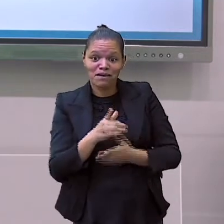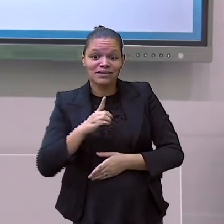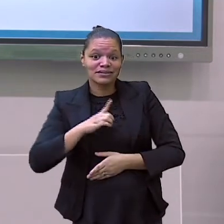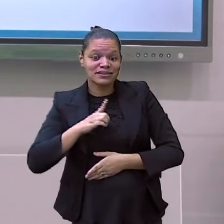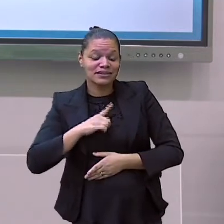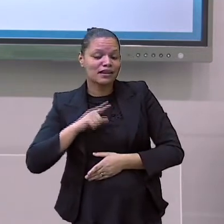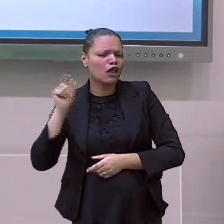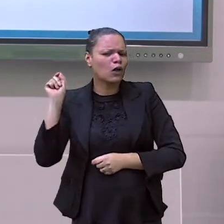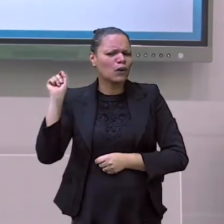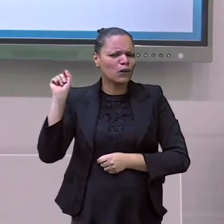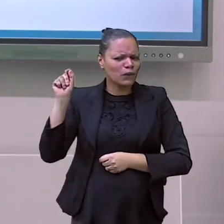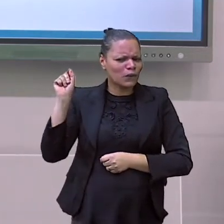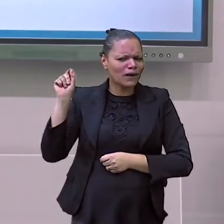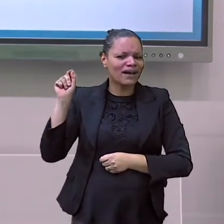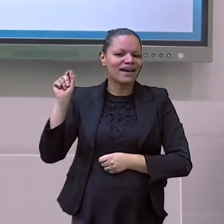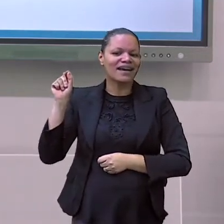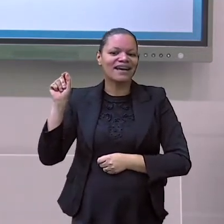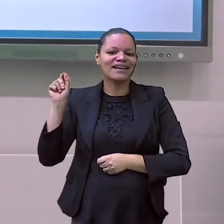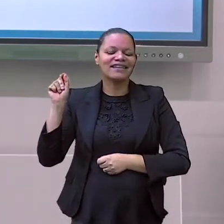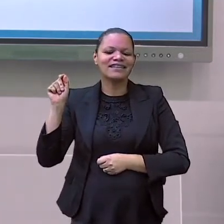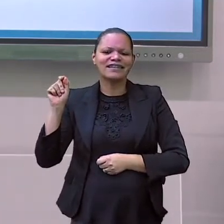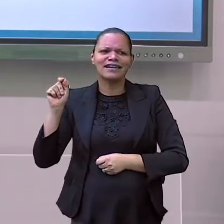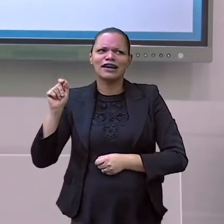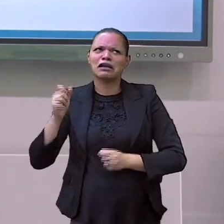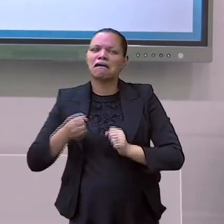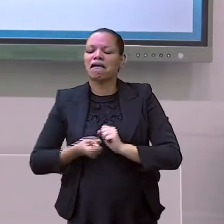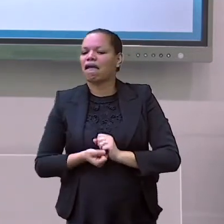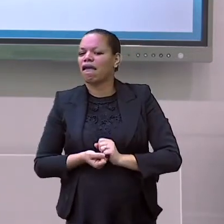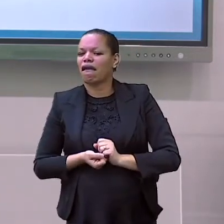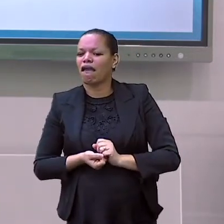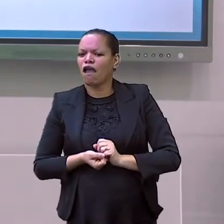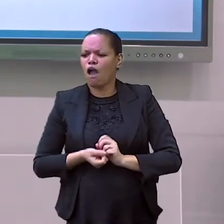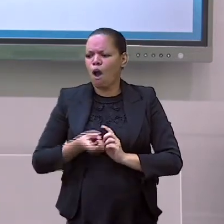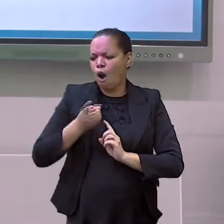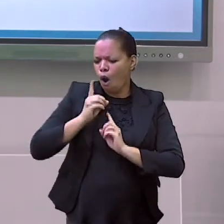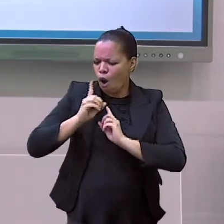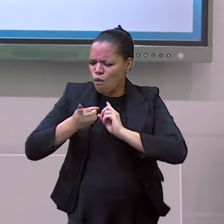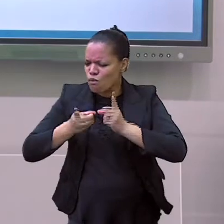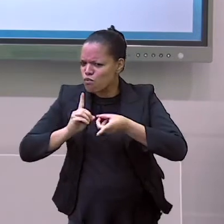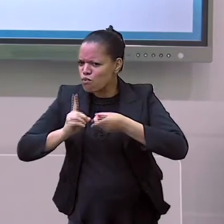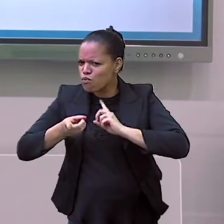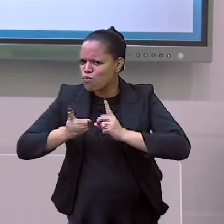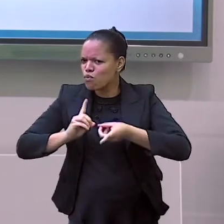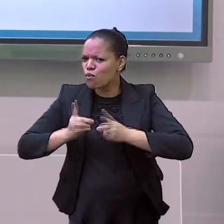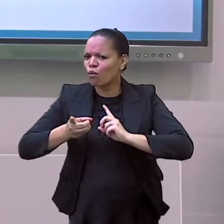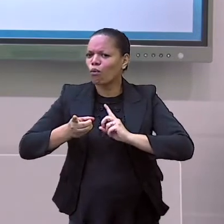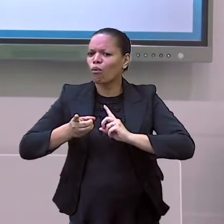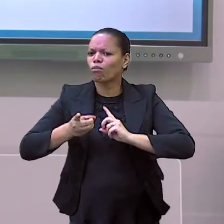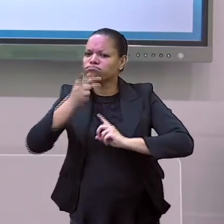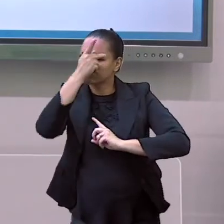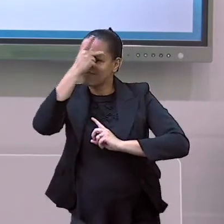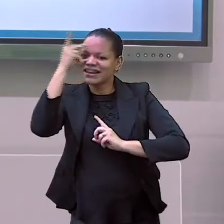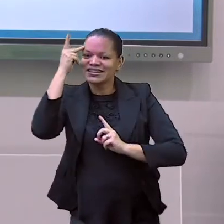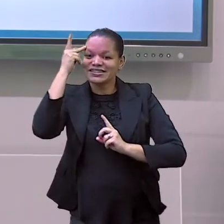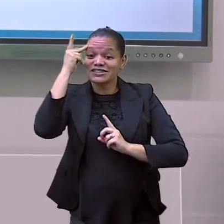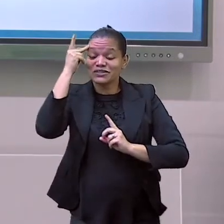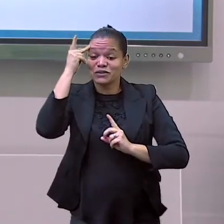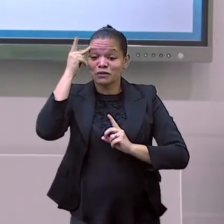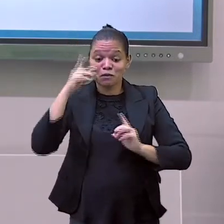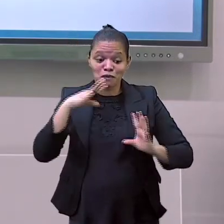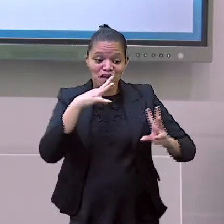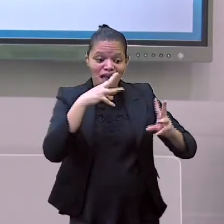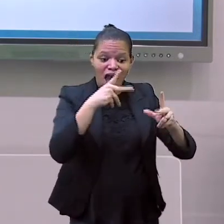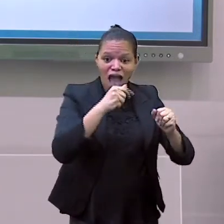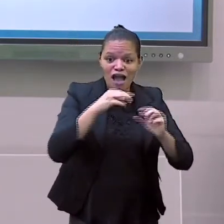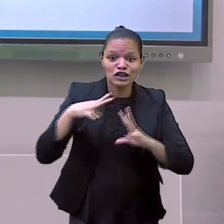gente vê que eu não tinha observado ainda dessa maneira, porque cada um vai